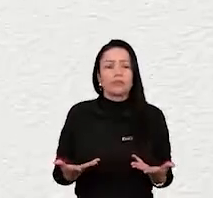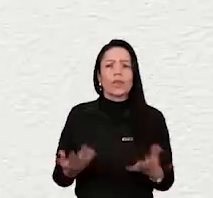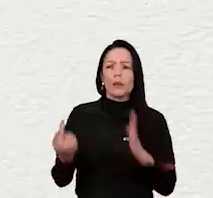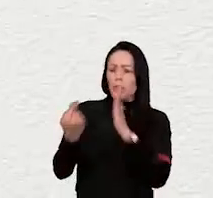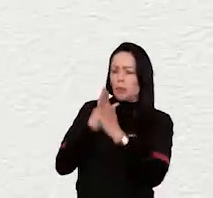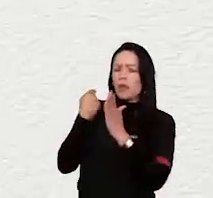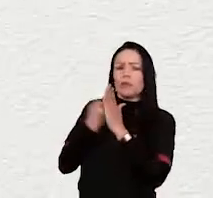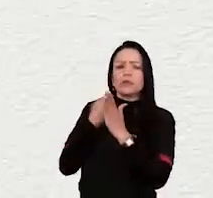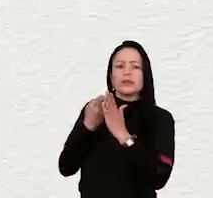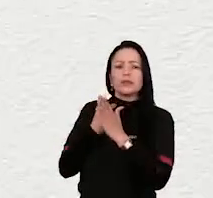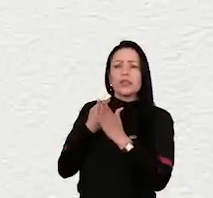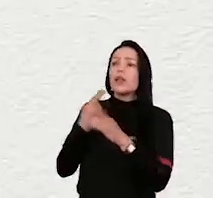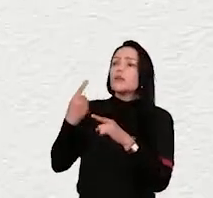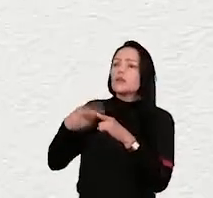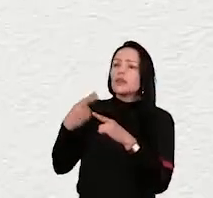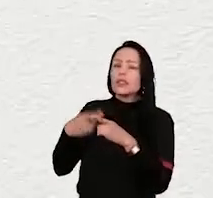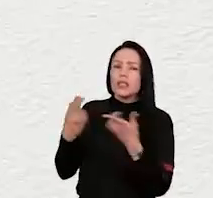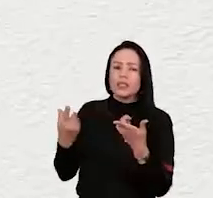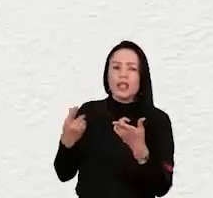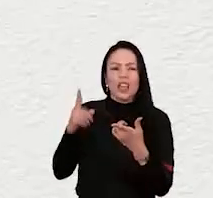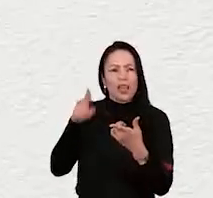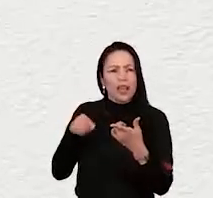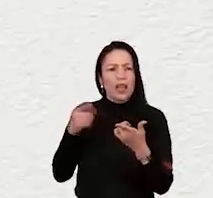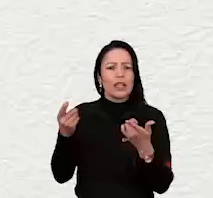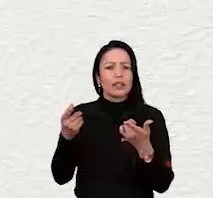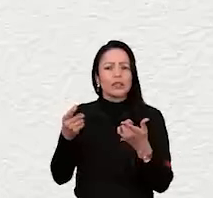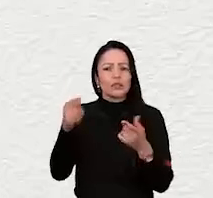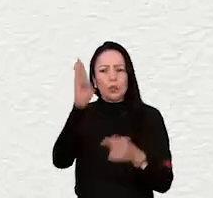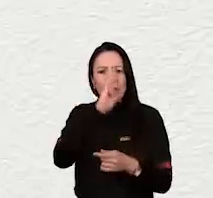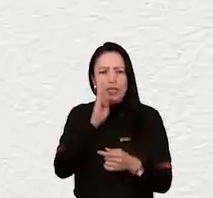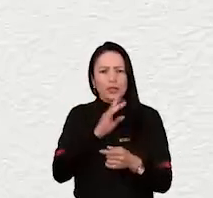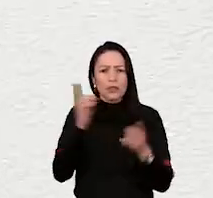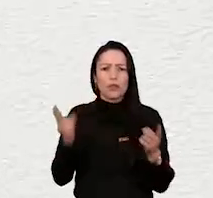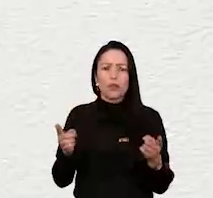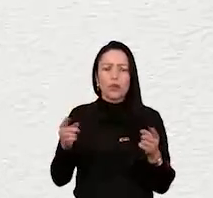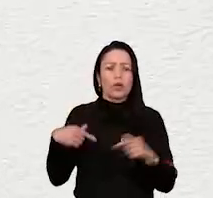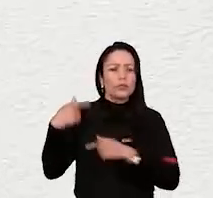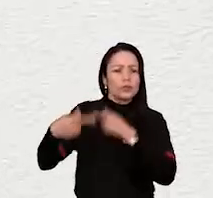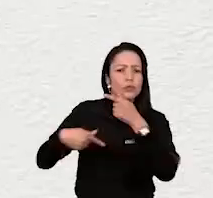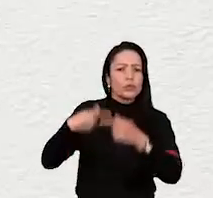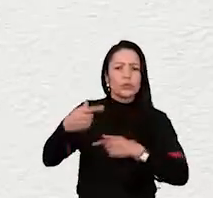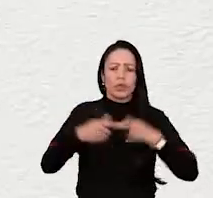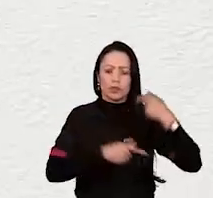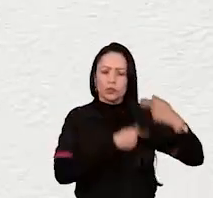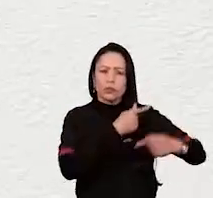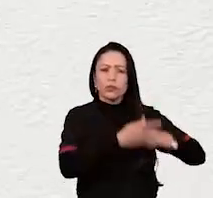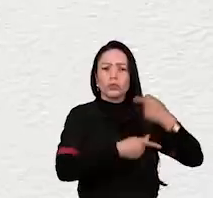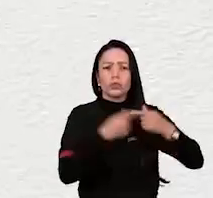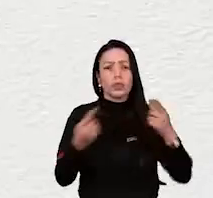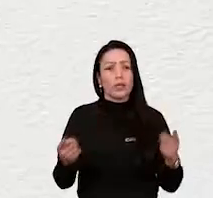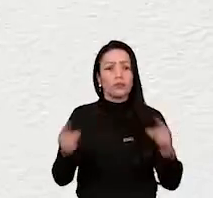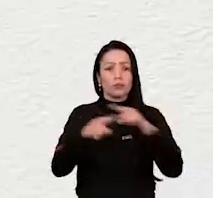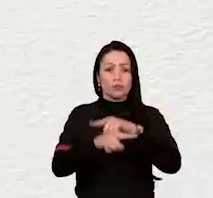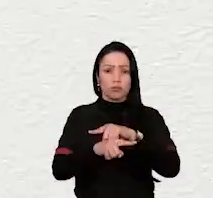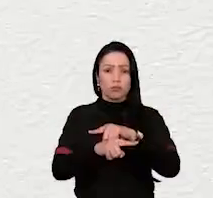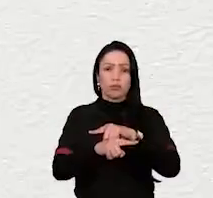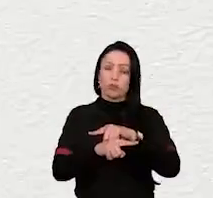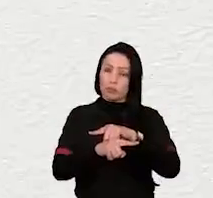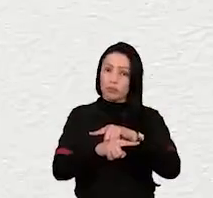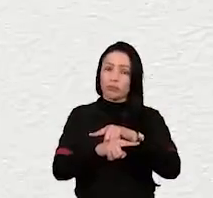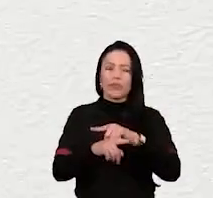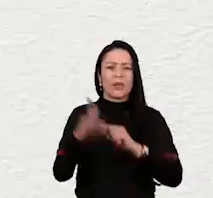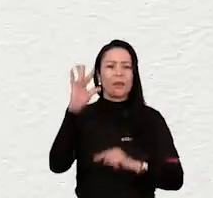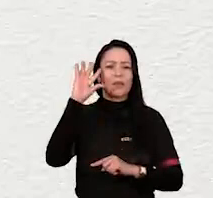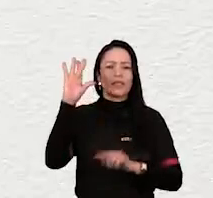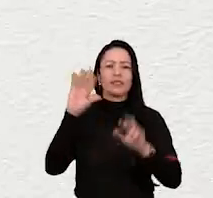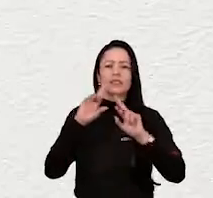perguntam muitas vezes, porque é o cruzamento do Brasil, é a linhagem desses animais? Na verdade, eu tenho outro pensamento. É porque